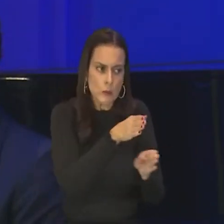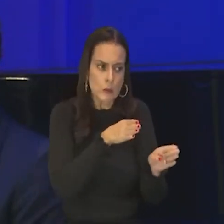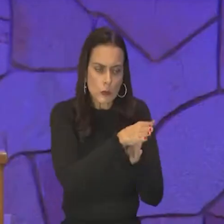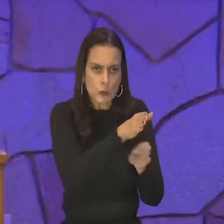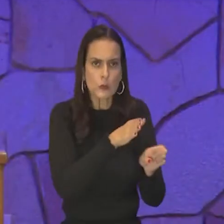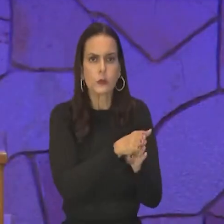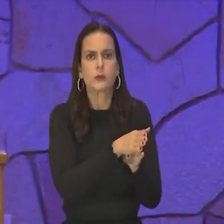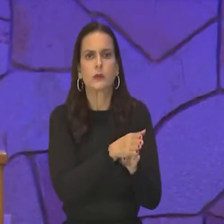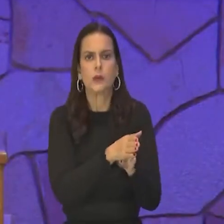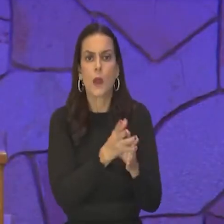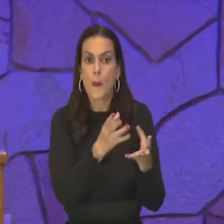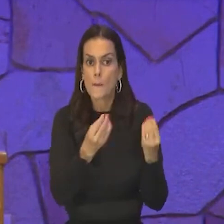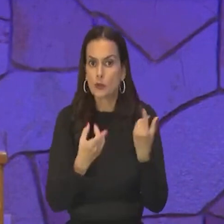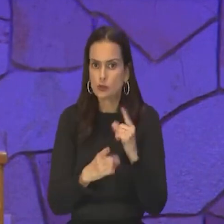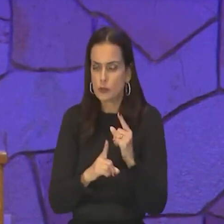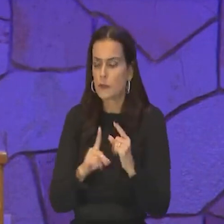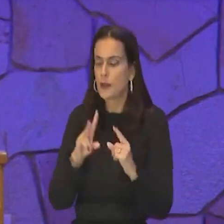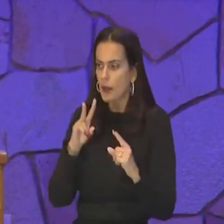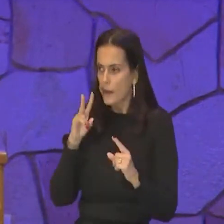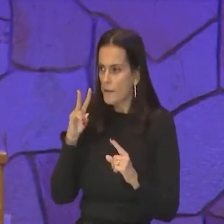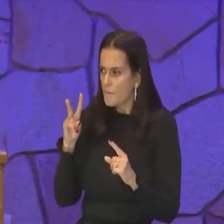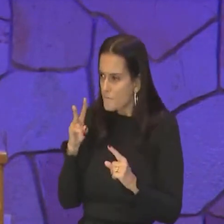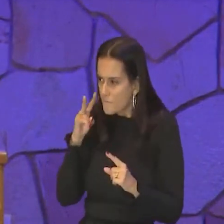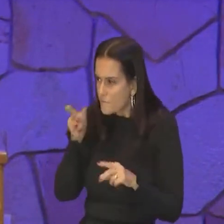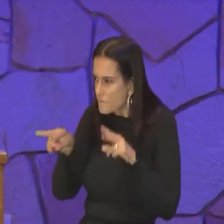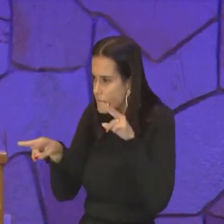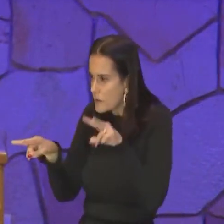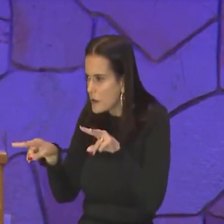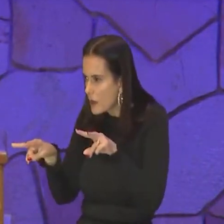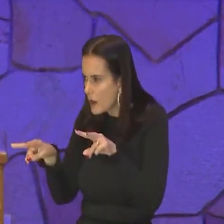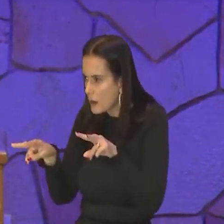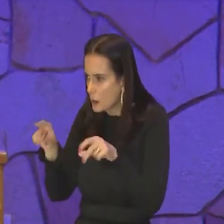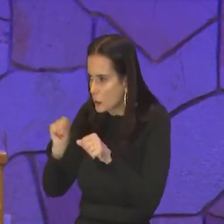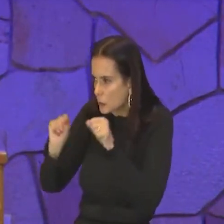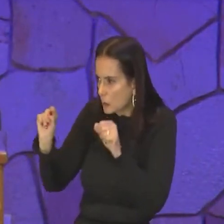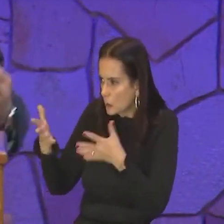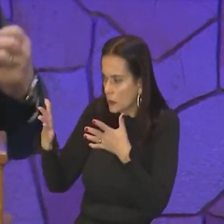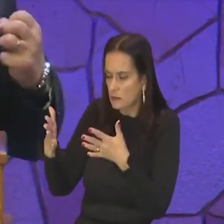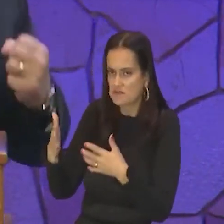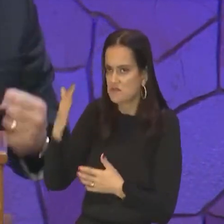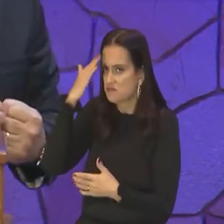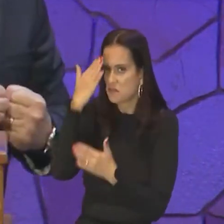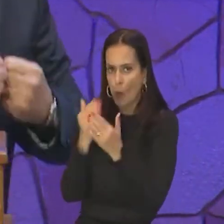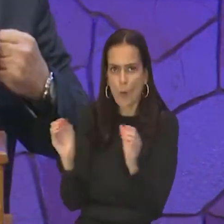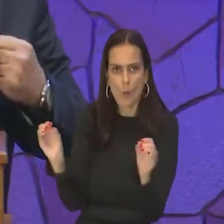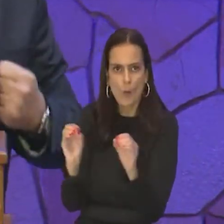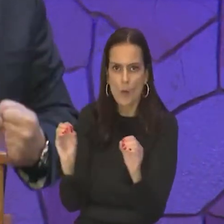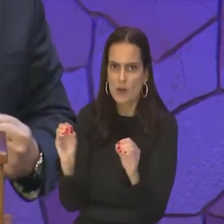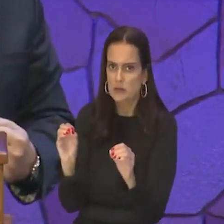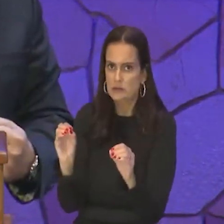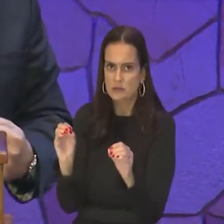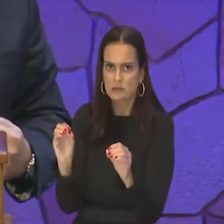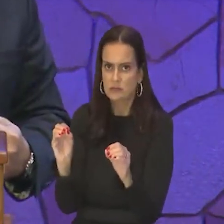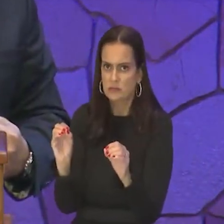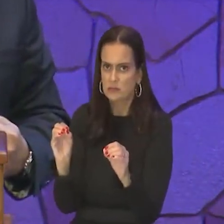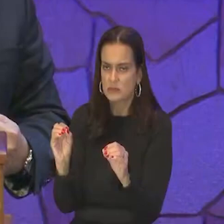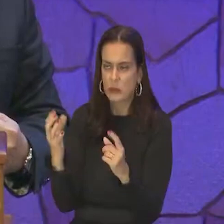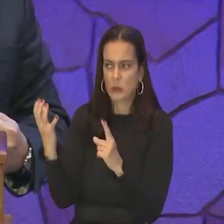discípulos viam os milagres, mas ainda não acreditavam, não estavam convencidos totalmente,